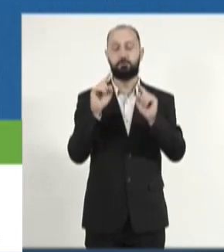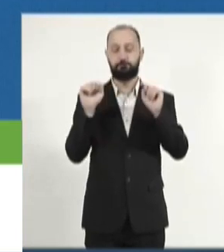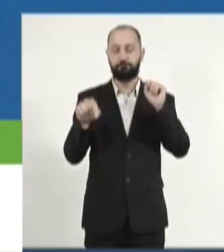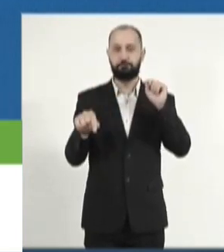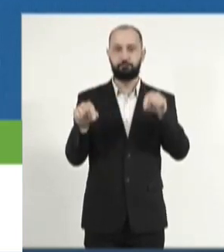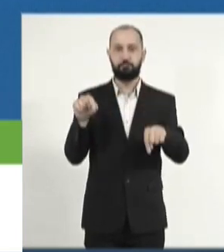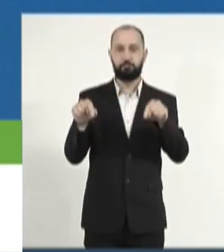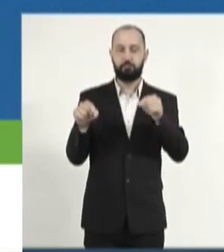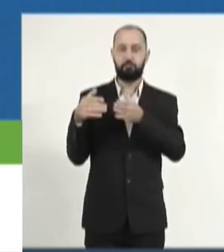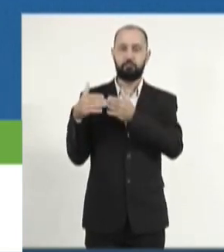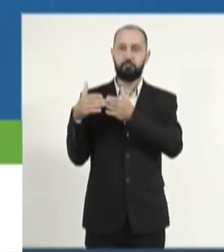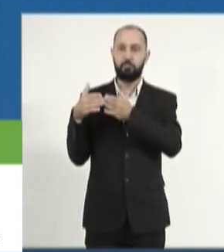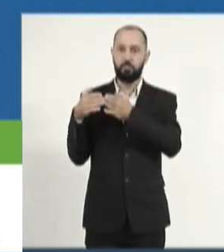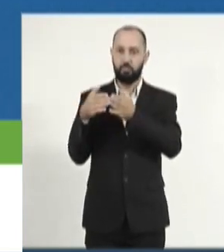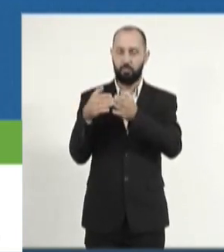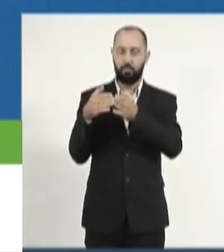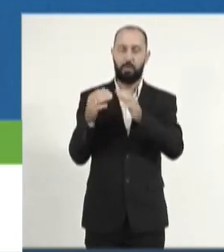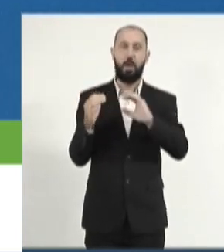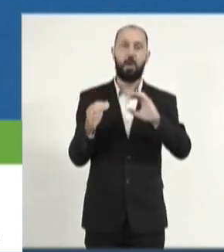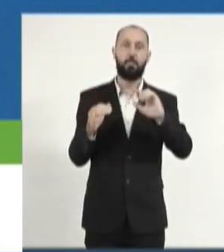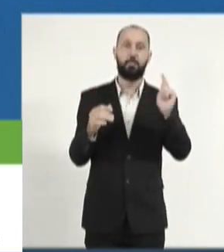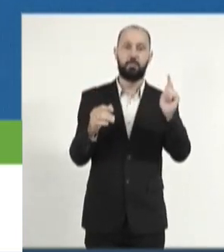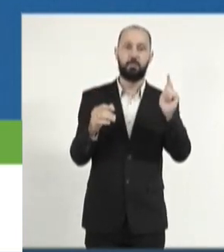trecho Corumbá-Campo